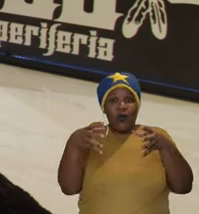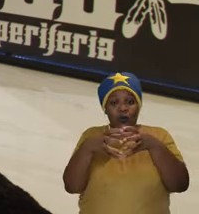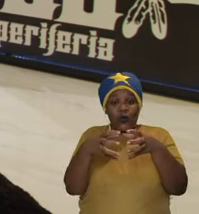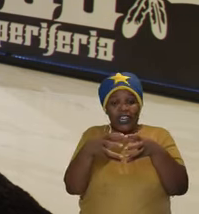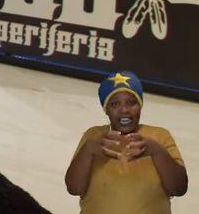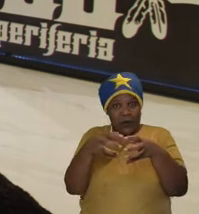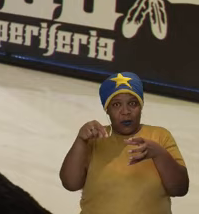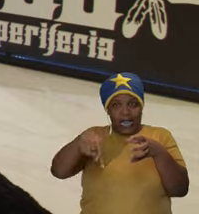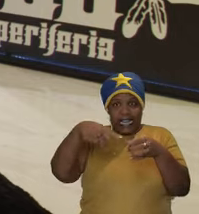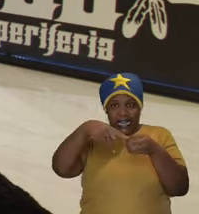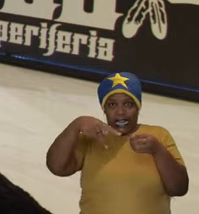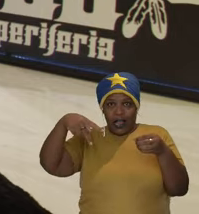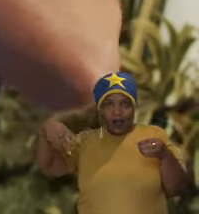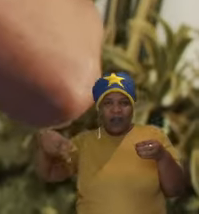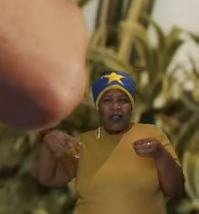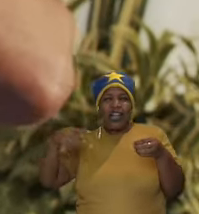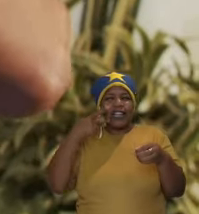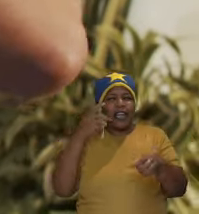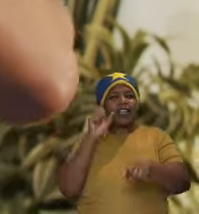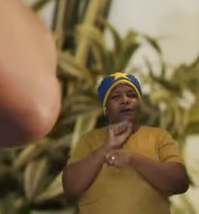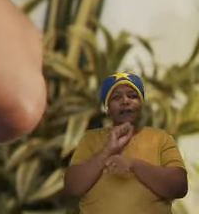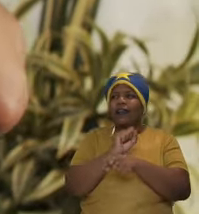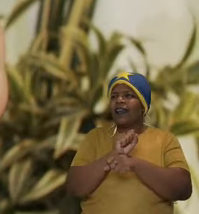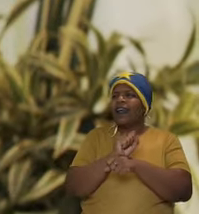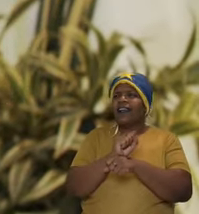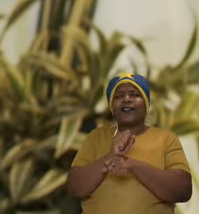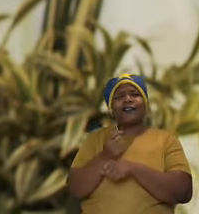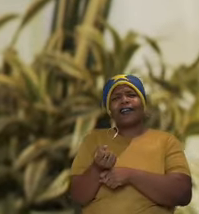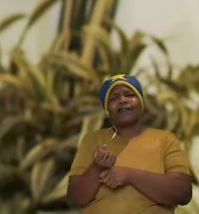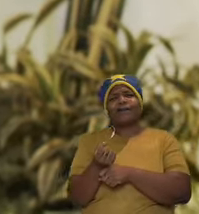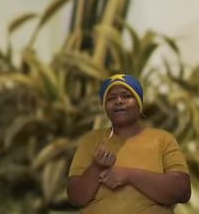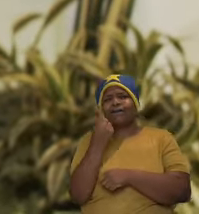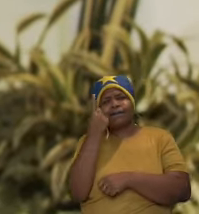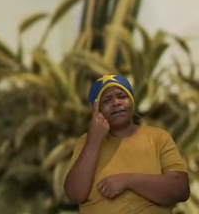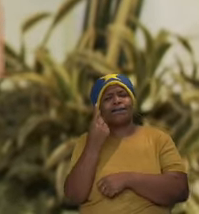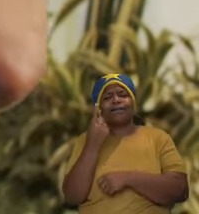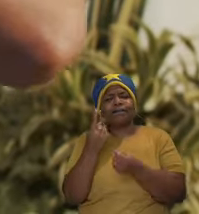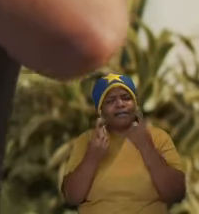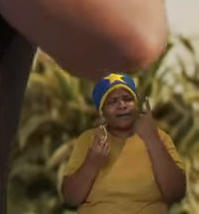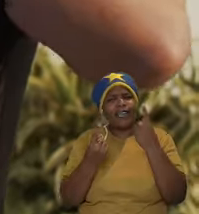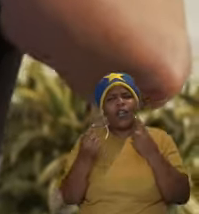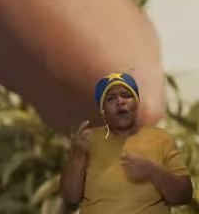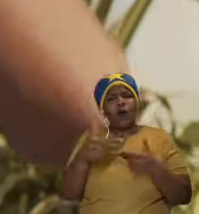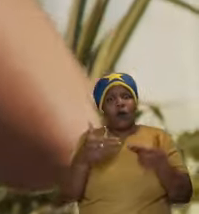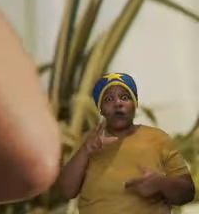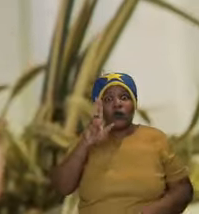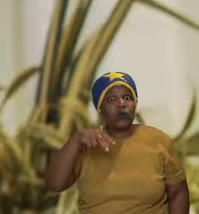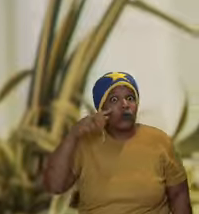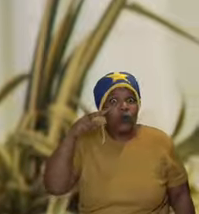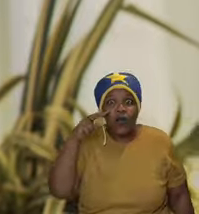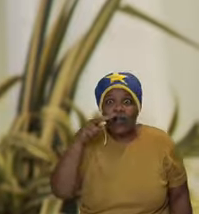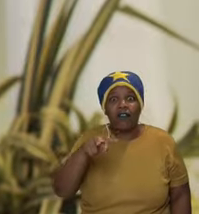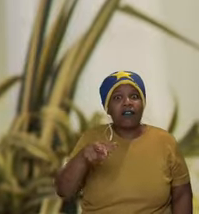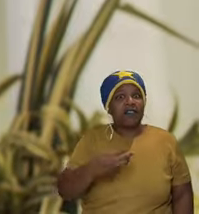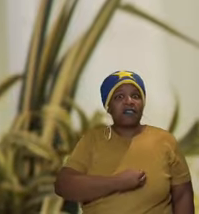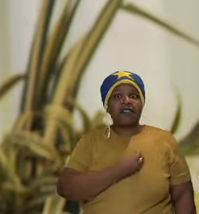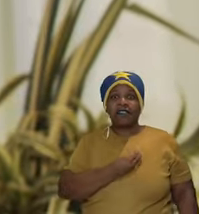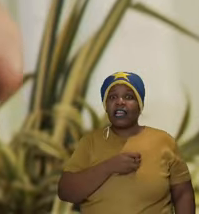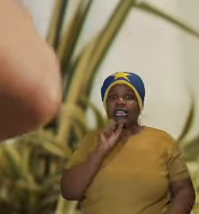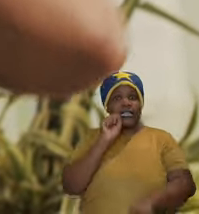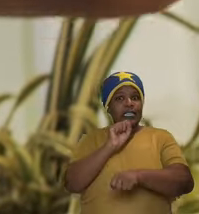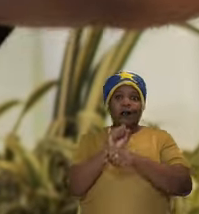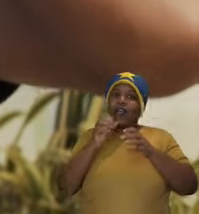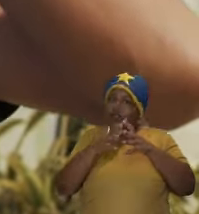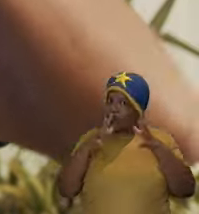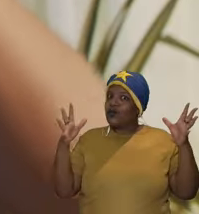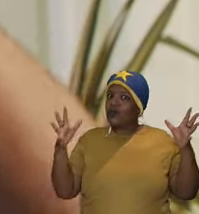esperando alguma coisa do Tribo, vai sempre se enganar, mano. Porque... sempre vai vir alguma coisa que você nunca viu na vida. Espera a surpresa, né, mano?